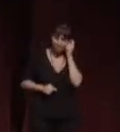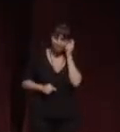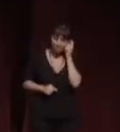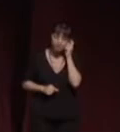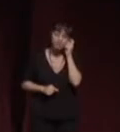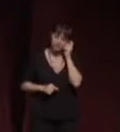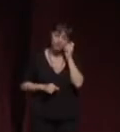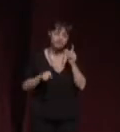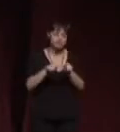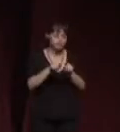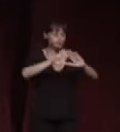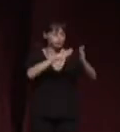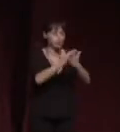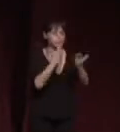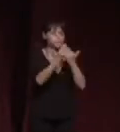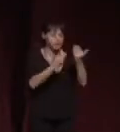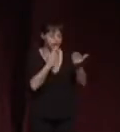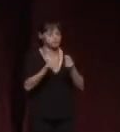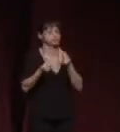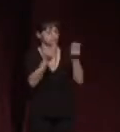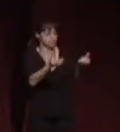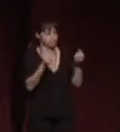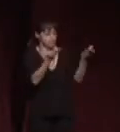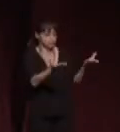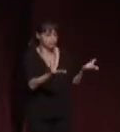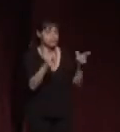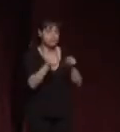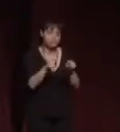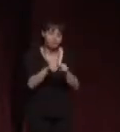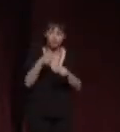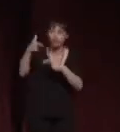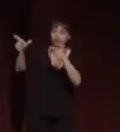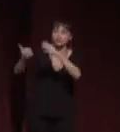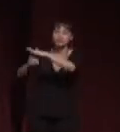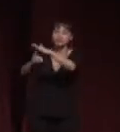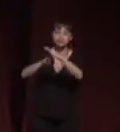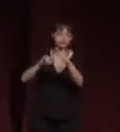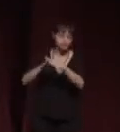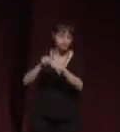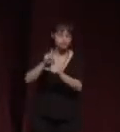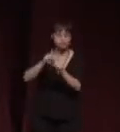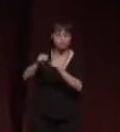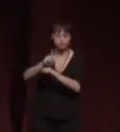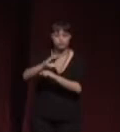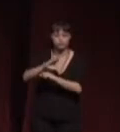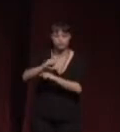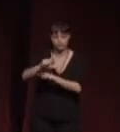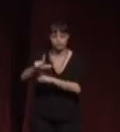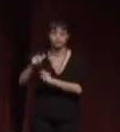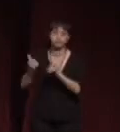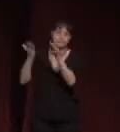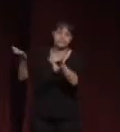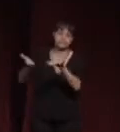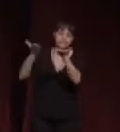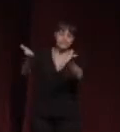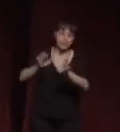atender mais de organizações da sociedade civil, e essa parceria com a rede vai ser muito benéfica nesse